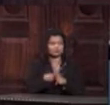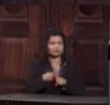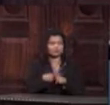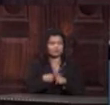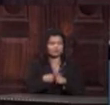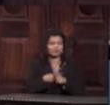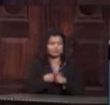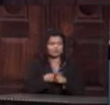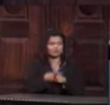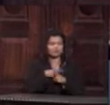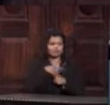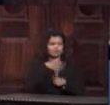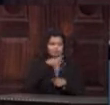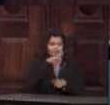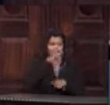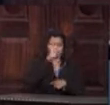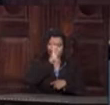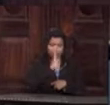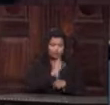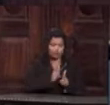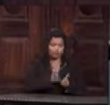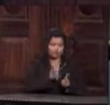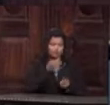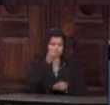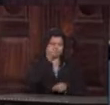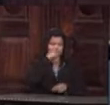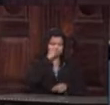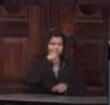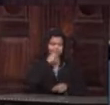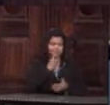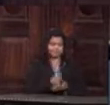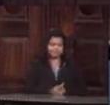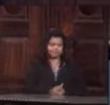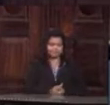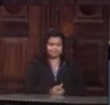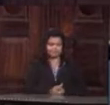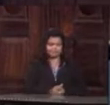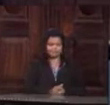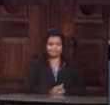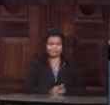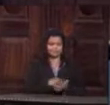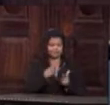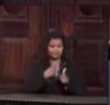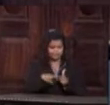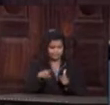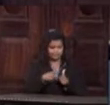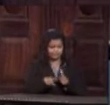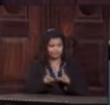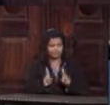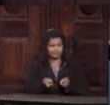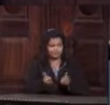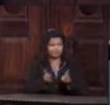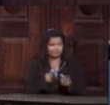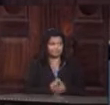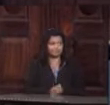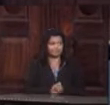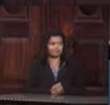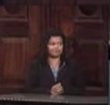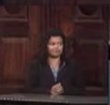estado democrático de direito que vem sendo absolutamente pulverizado em seus pilares não queria deixar de